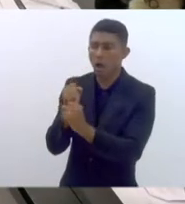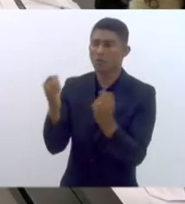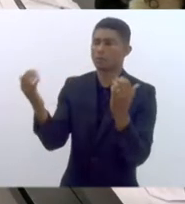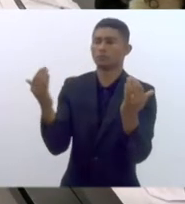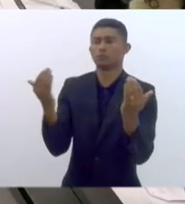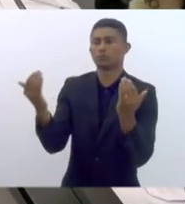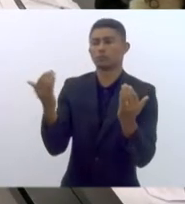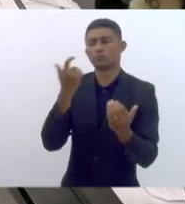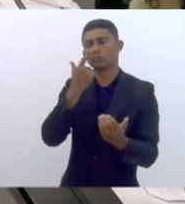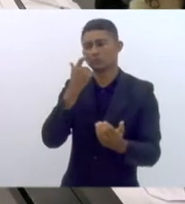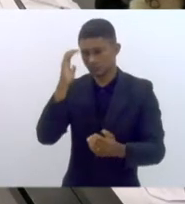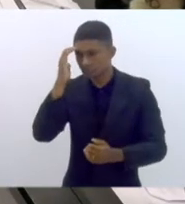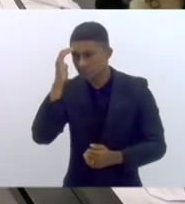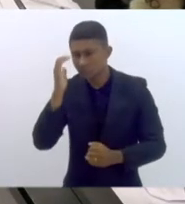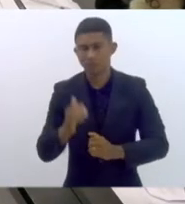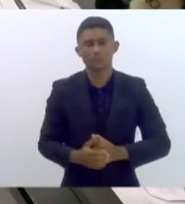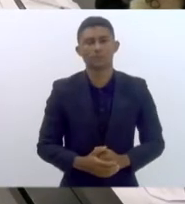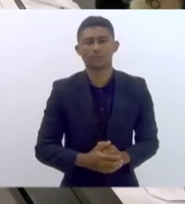Fernando?